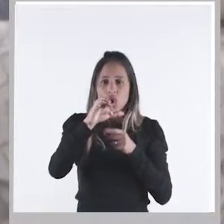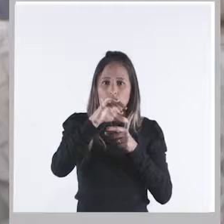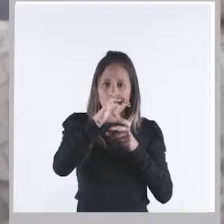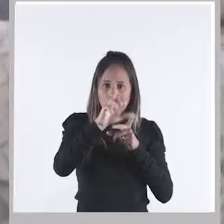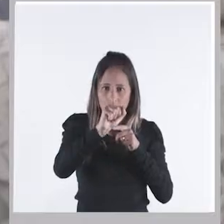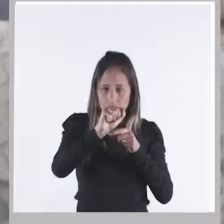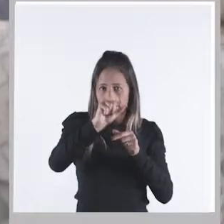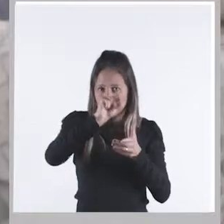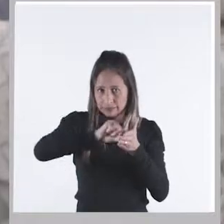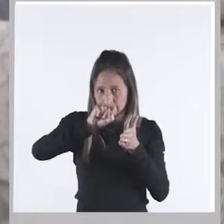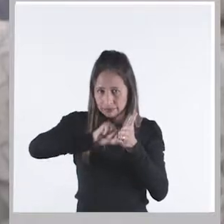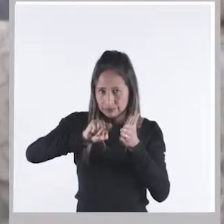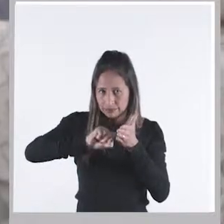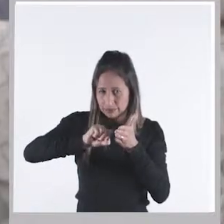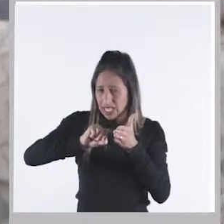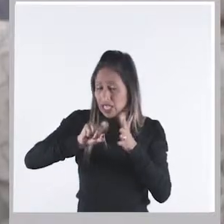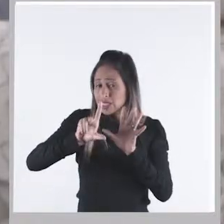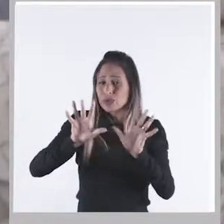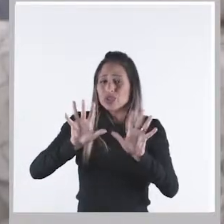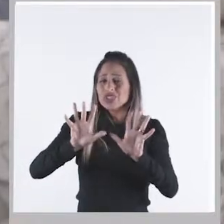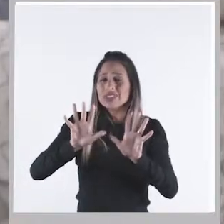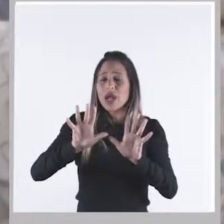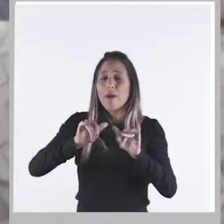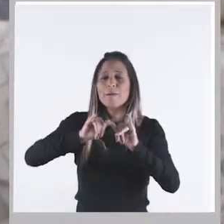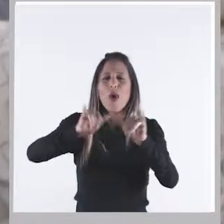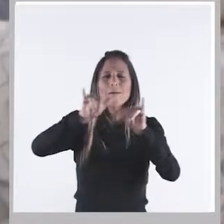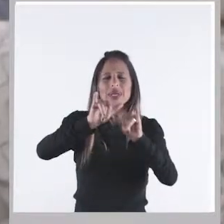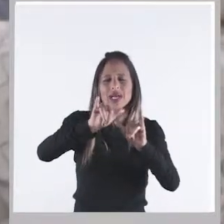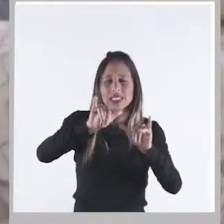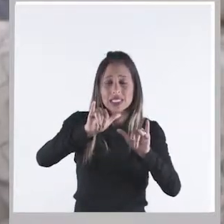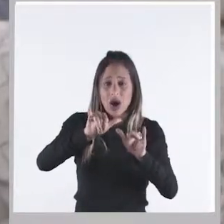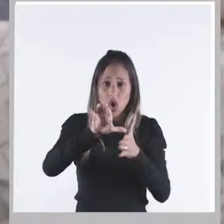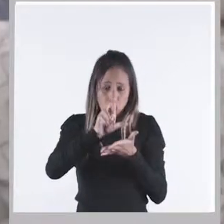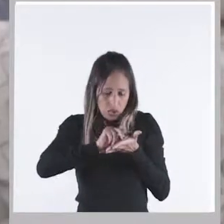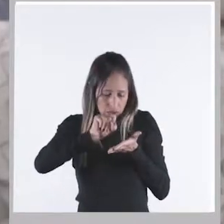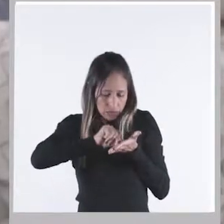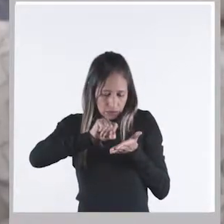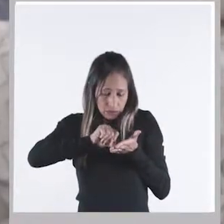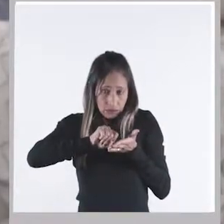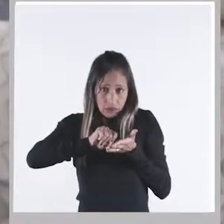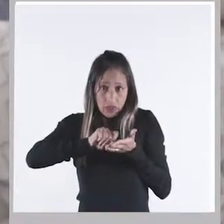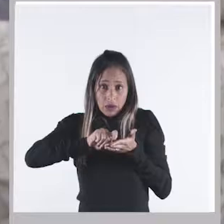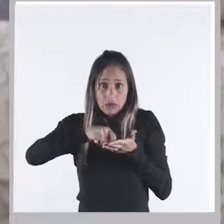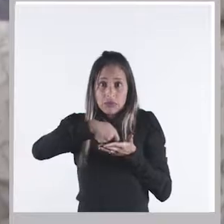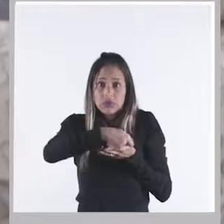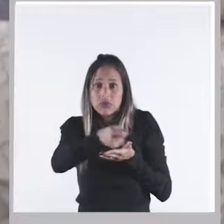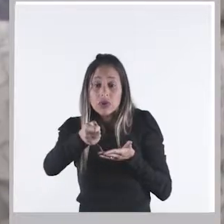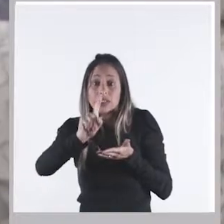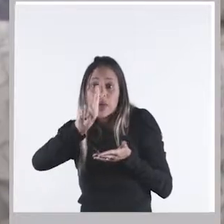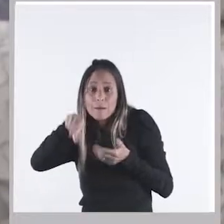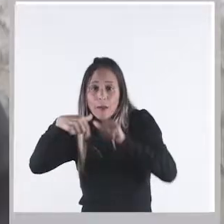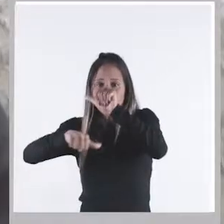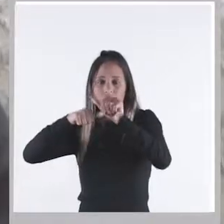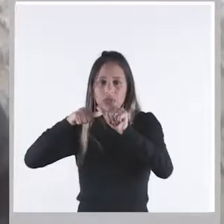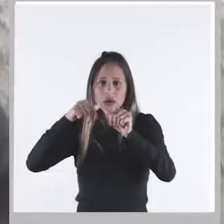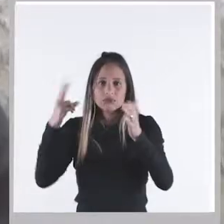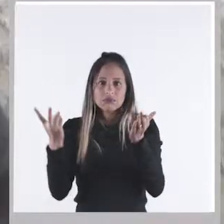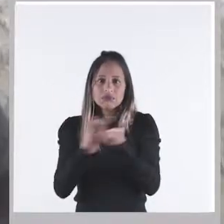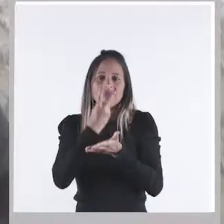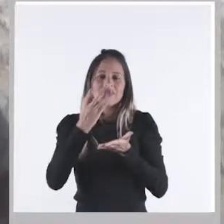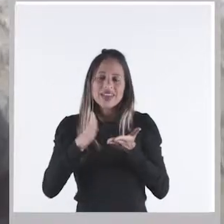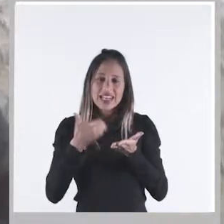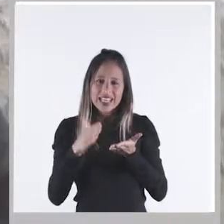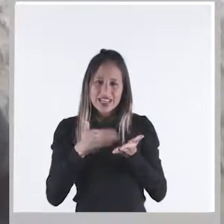você escrevia sem uma pretensão de publicação se tornarem livro? Sim. A